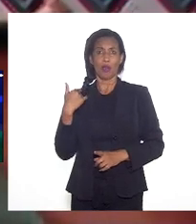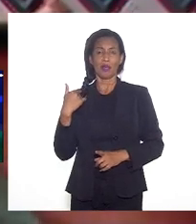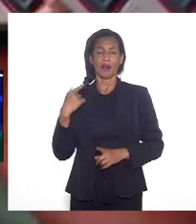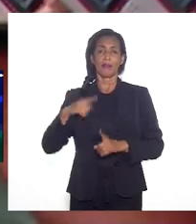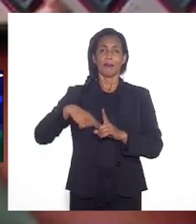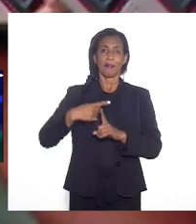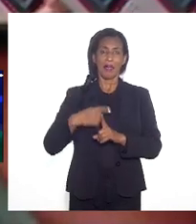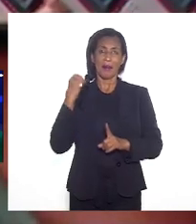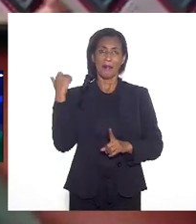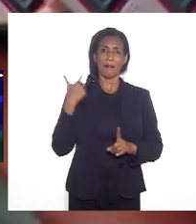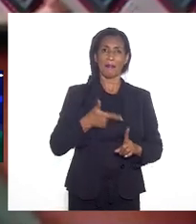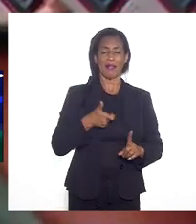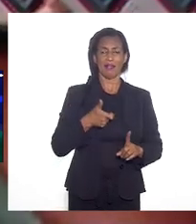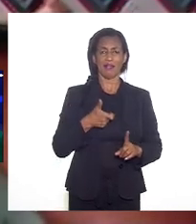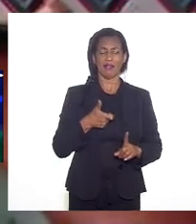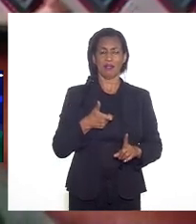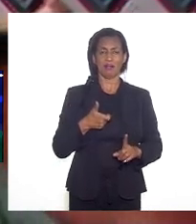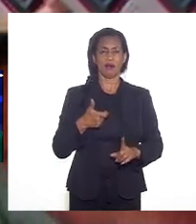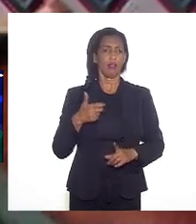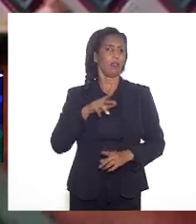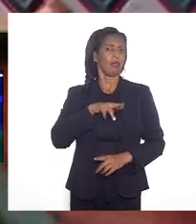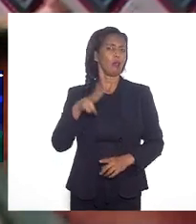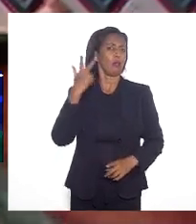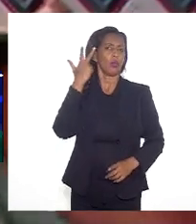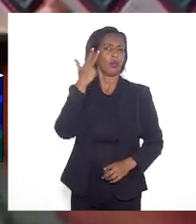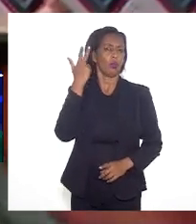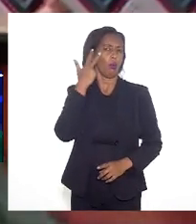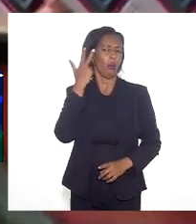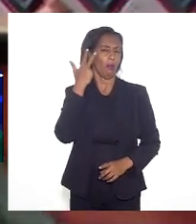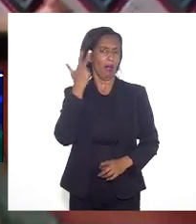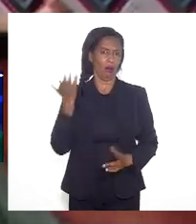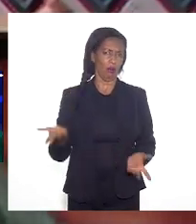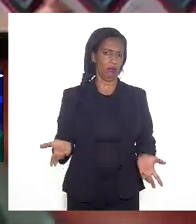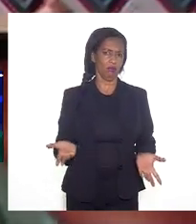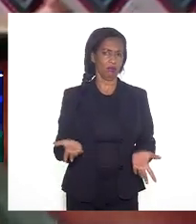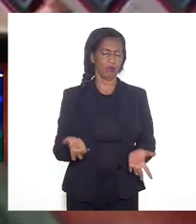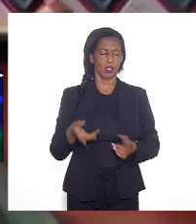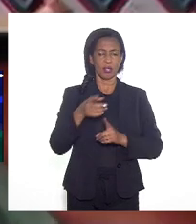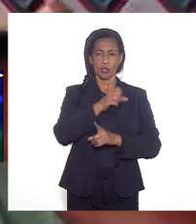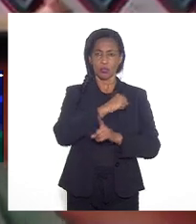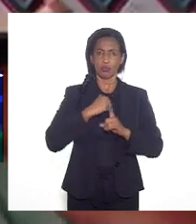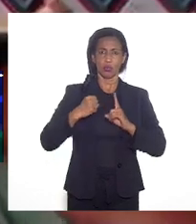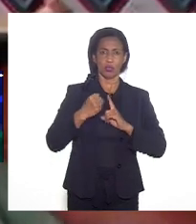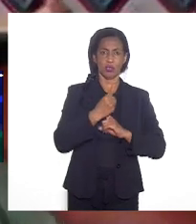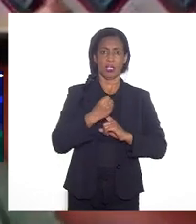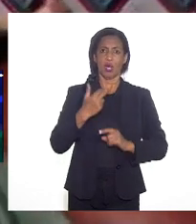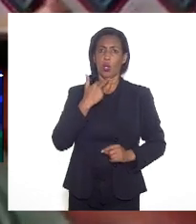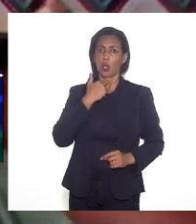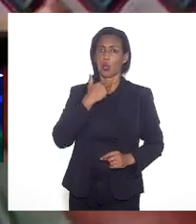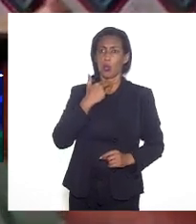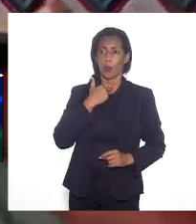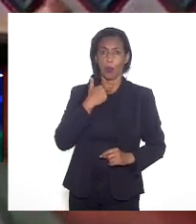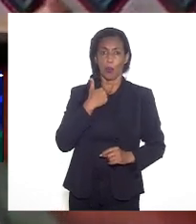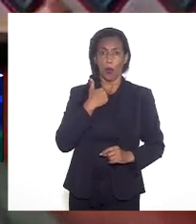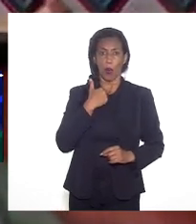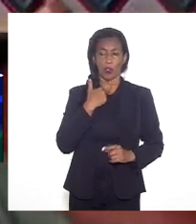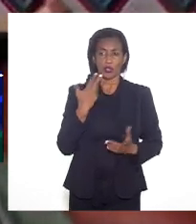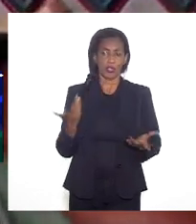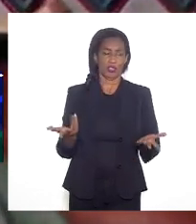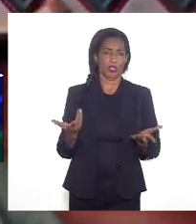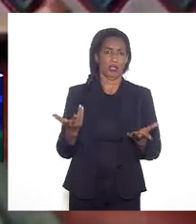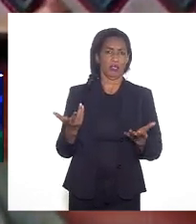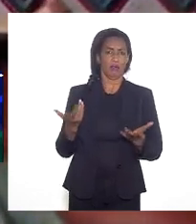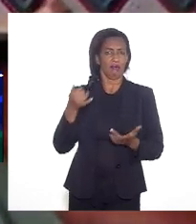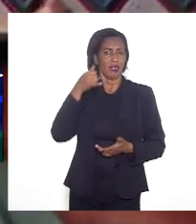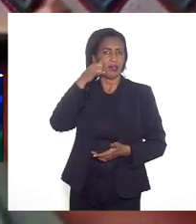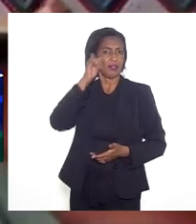real que tenhamos ojeriza as polícias. As sociedades não podem prescindir delas, mas